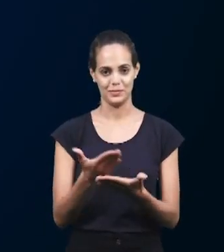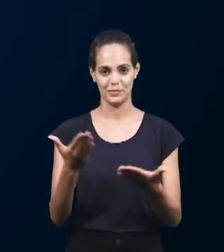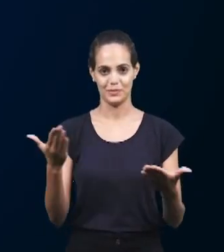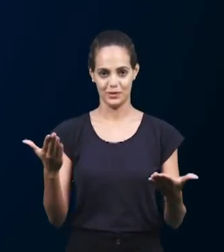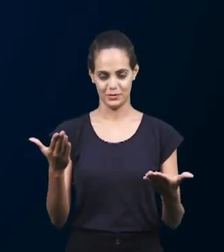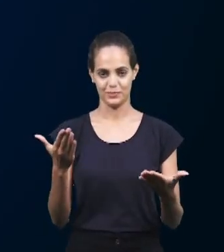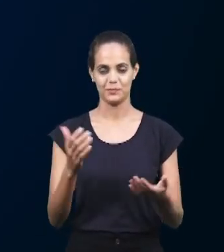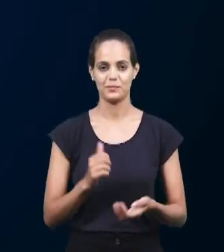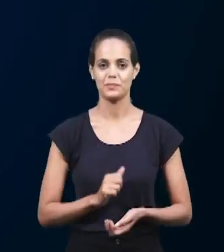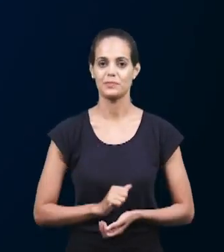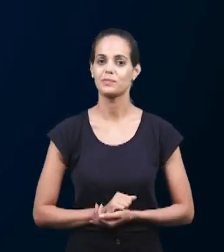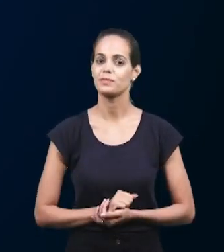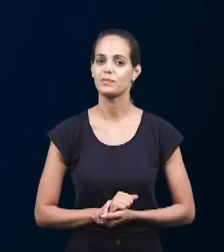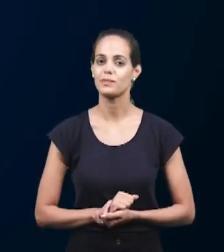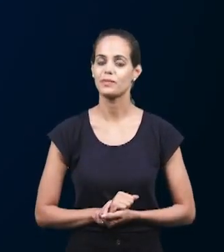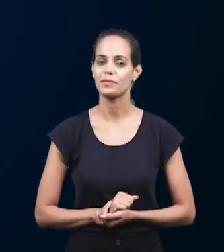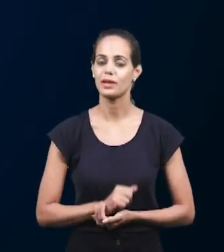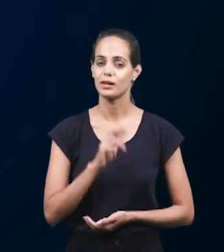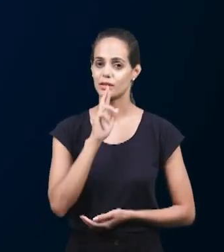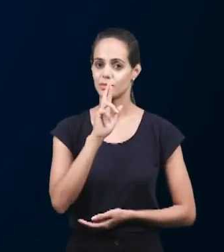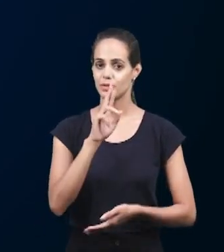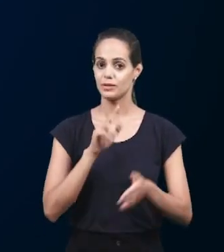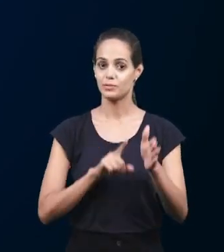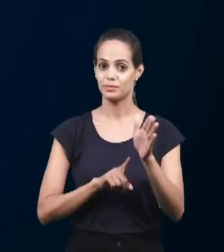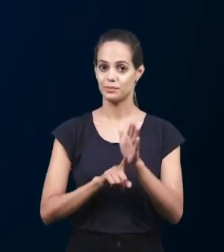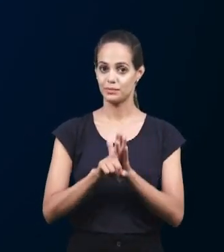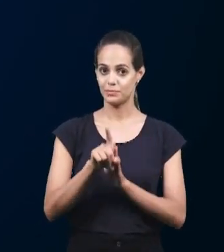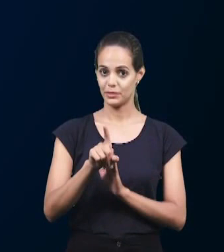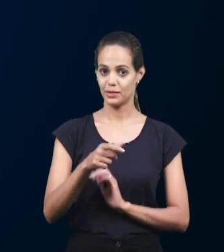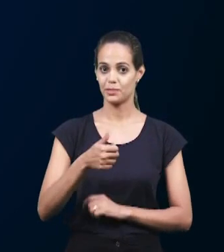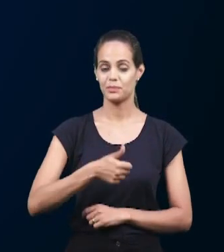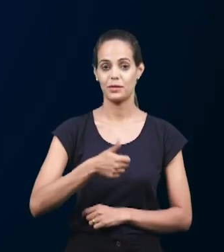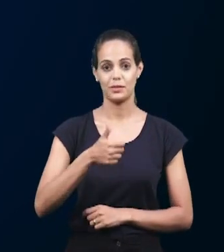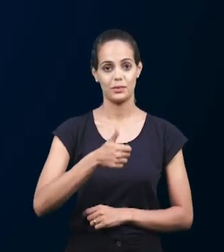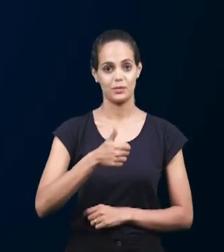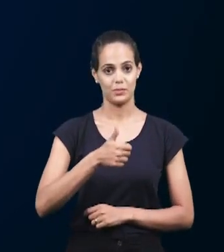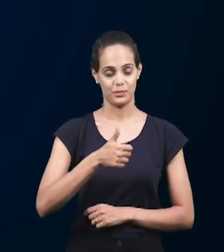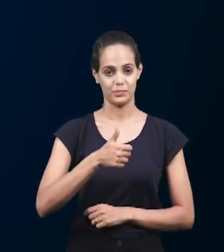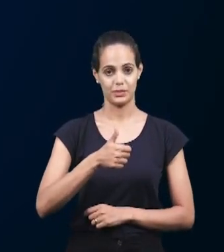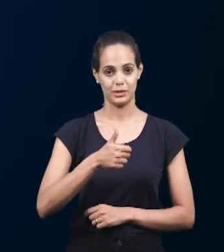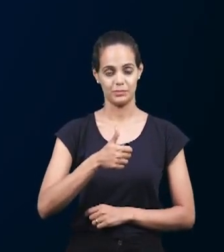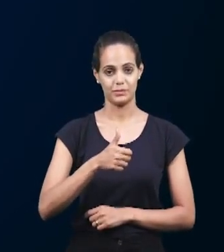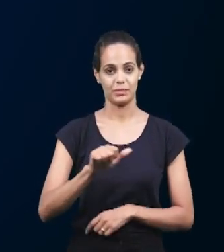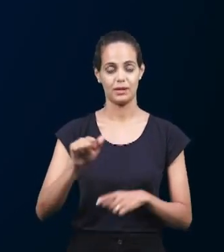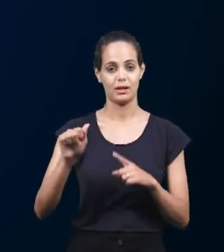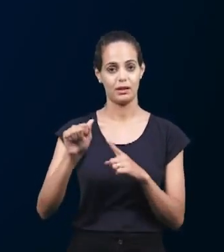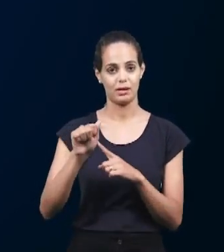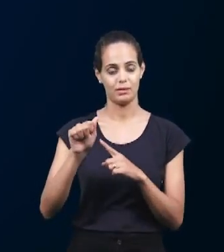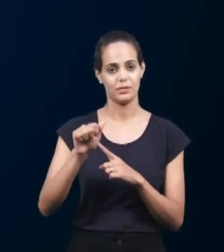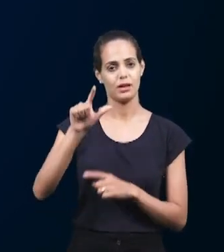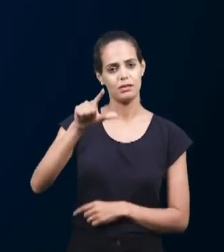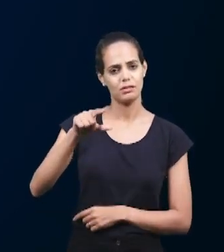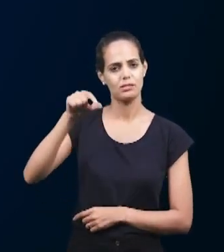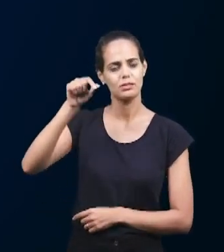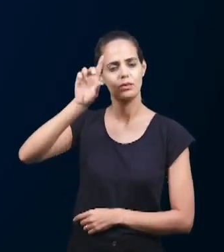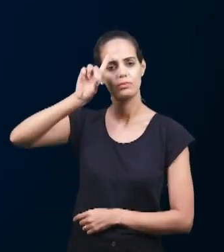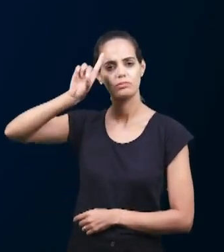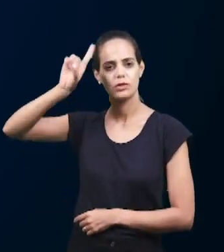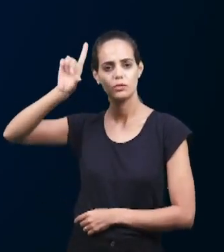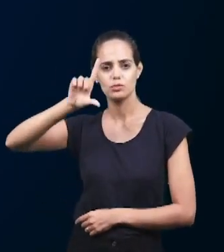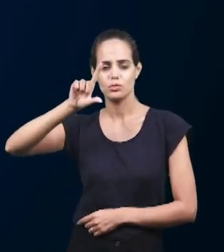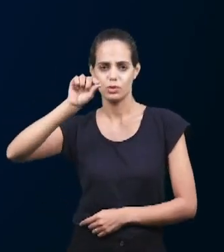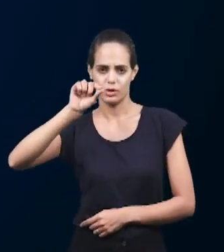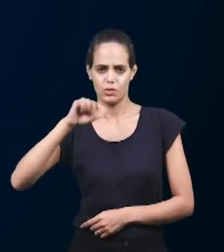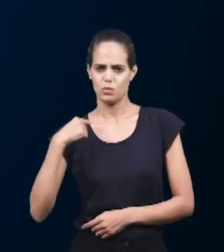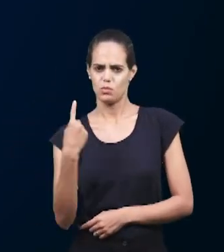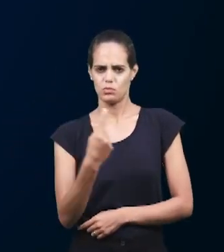A, encontramos que a eleição é o ato eterno de Deus, que em sua soberana vontade nos escolheu,